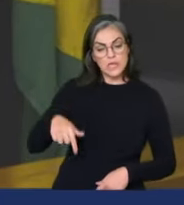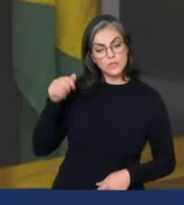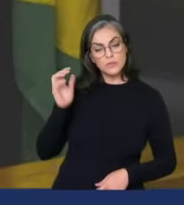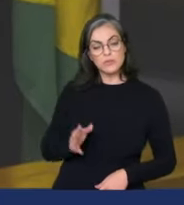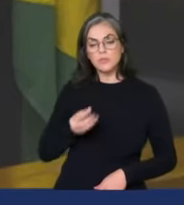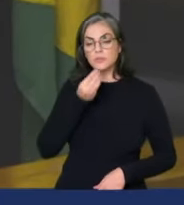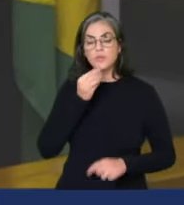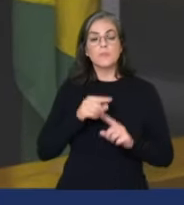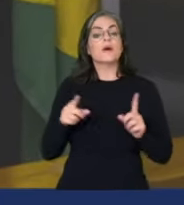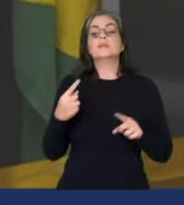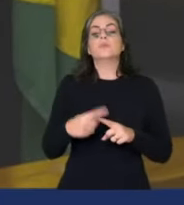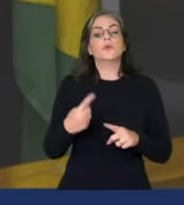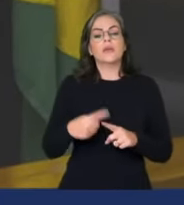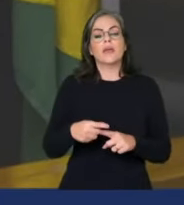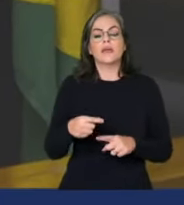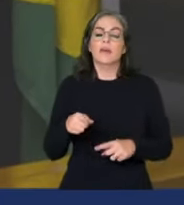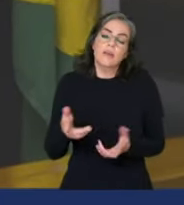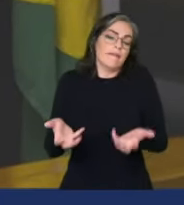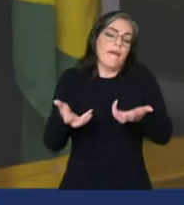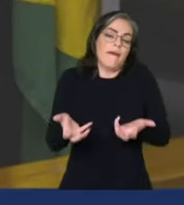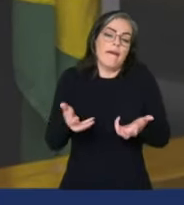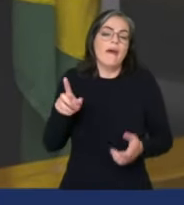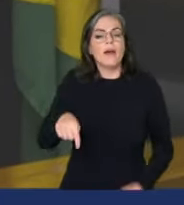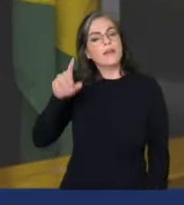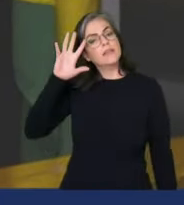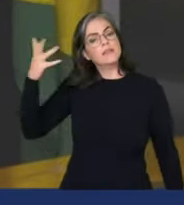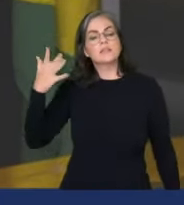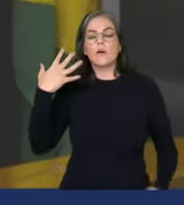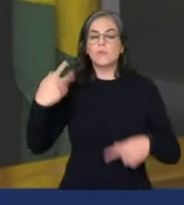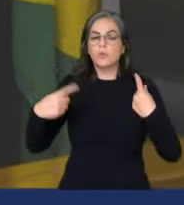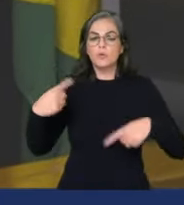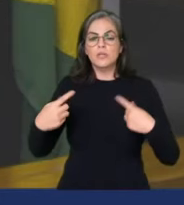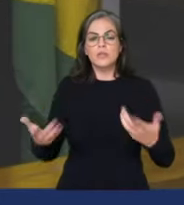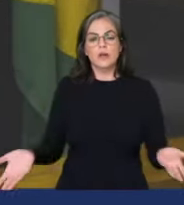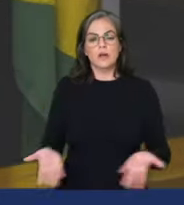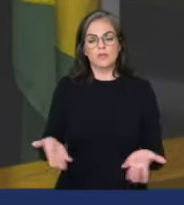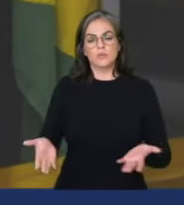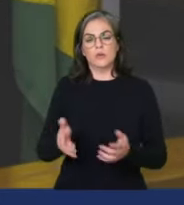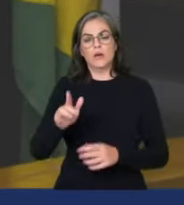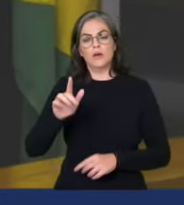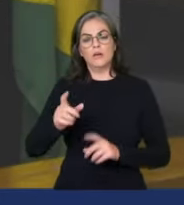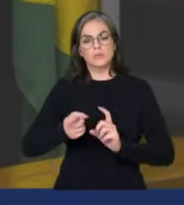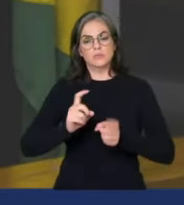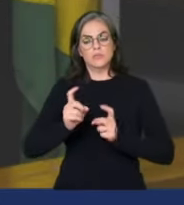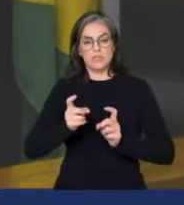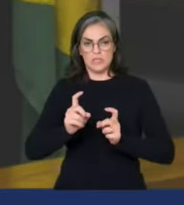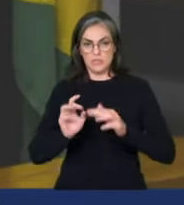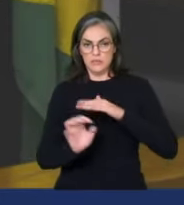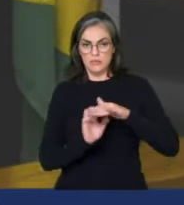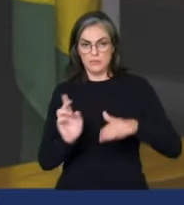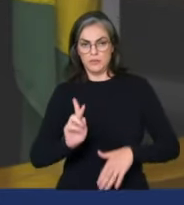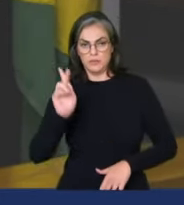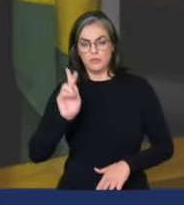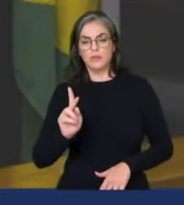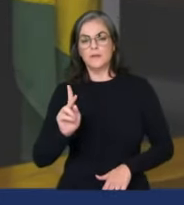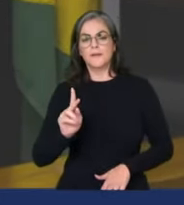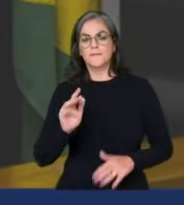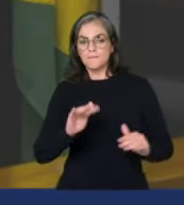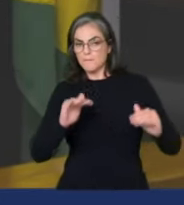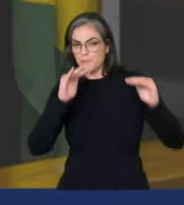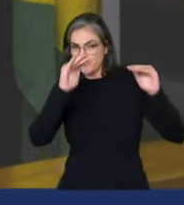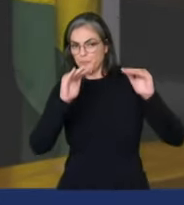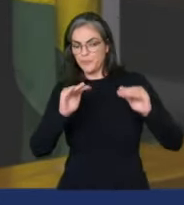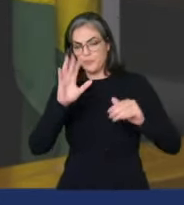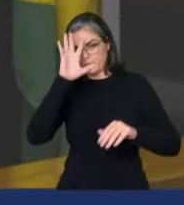querem. É uma decisão política. A atual gestão da Petrobras, a atual alta administração da